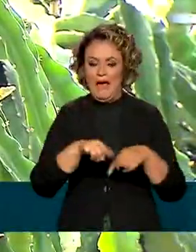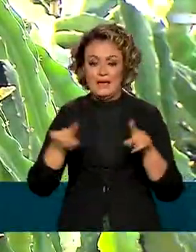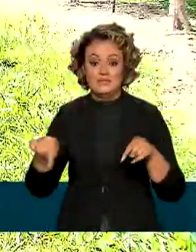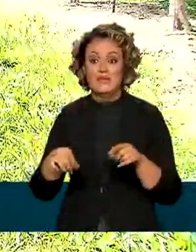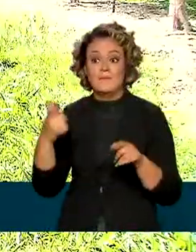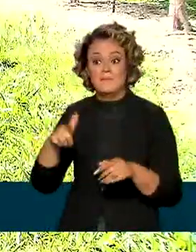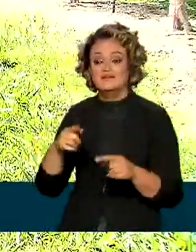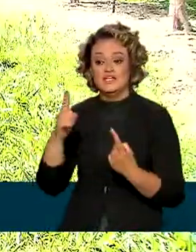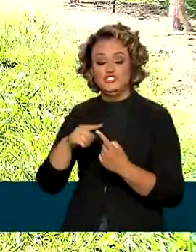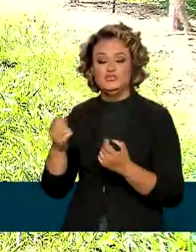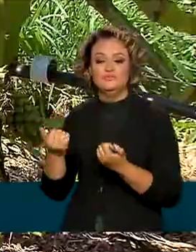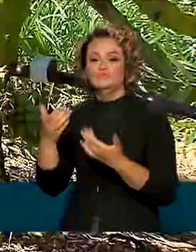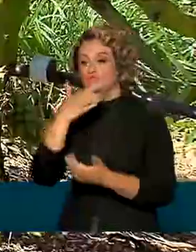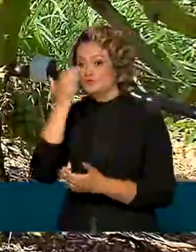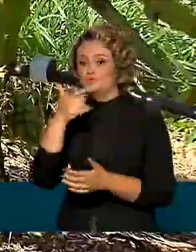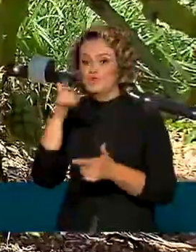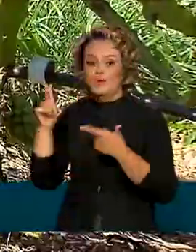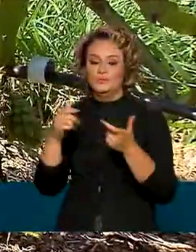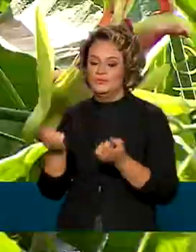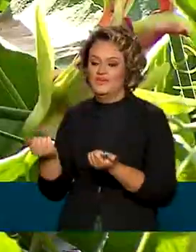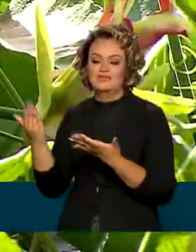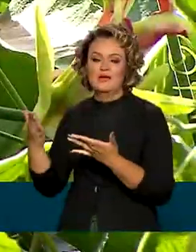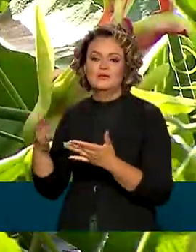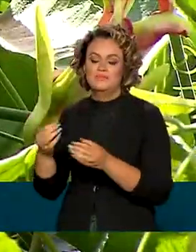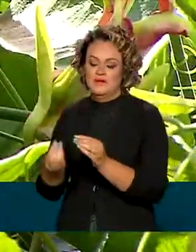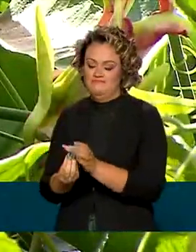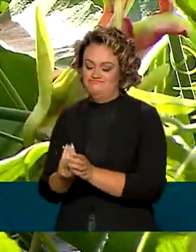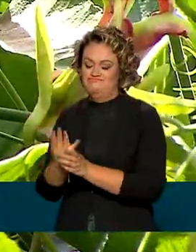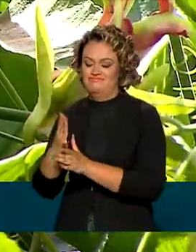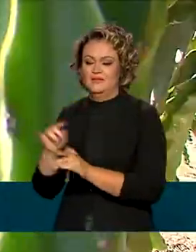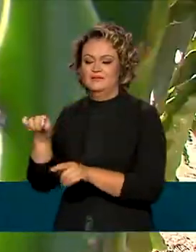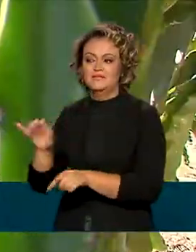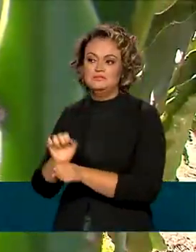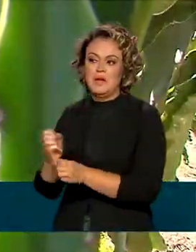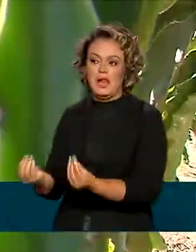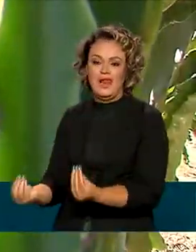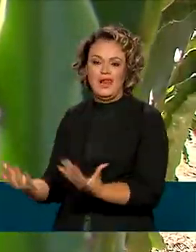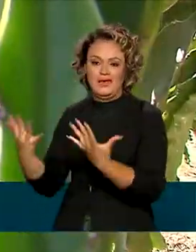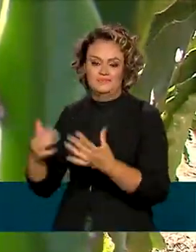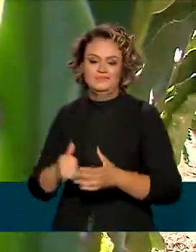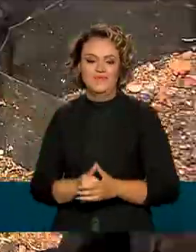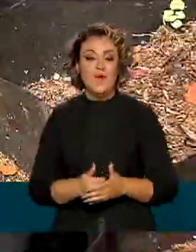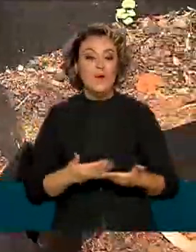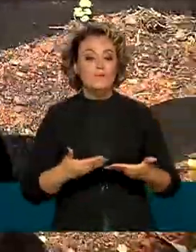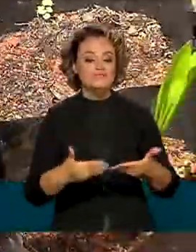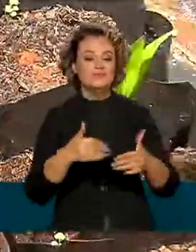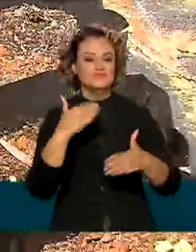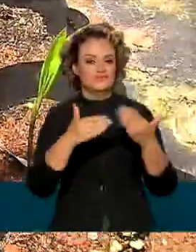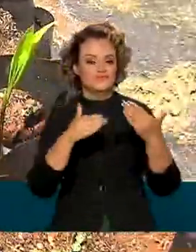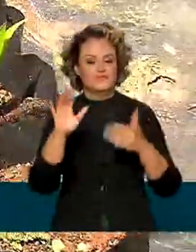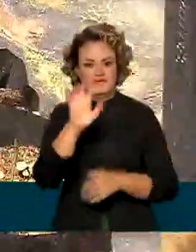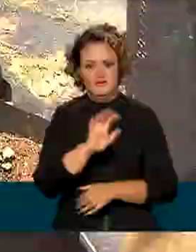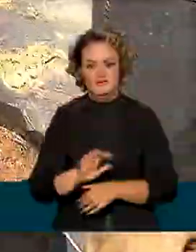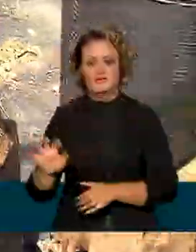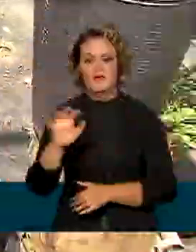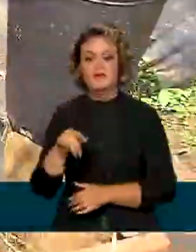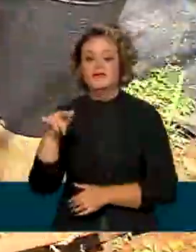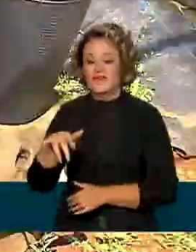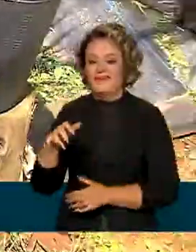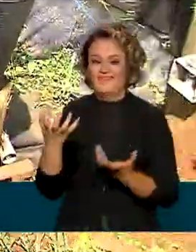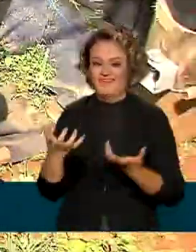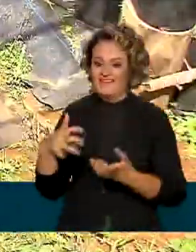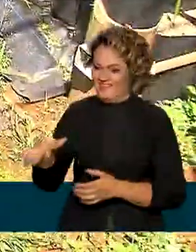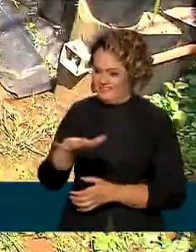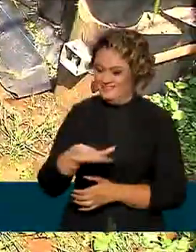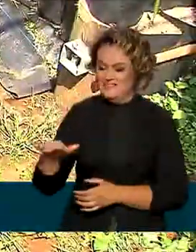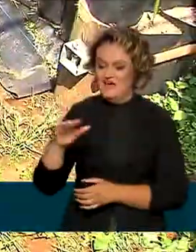espécies, como o mirtilo e a pitaia. A meta do Ministério do Desenvolvimento Regional é transformar o cerrado num